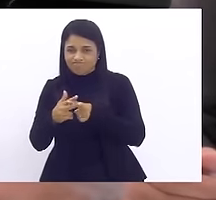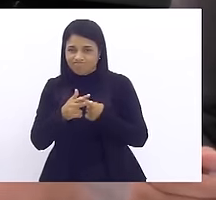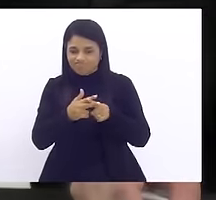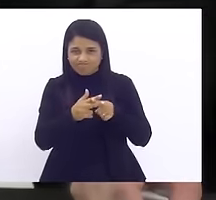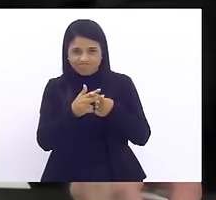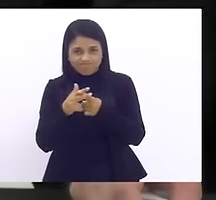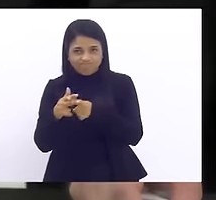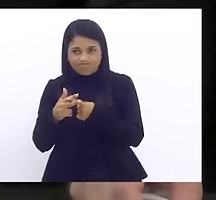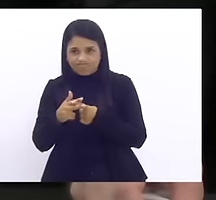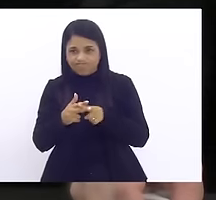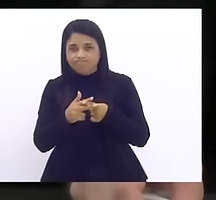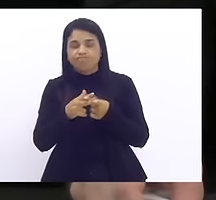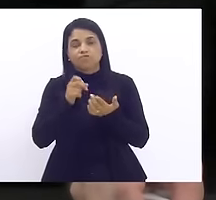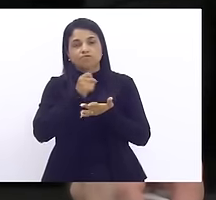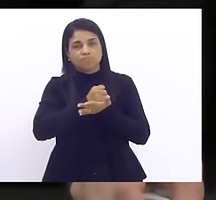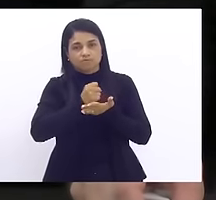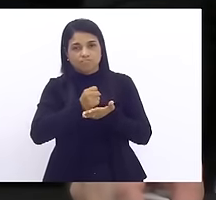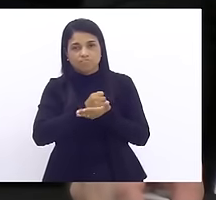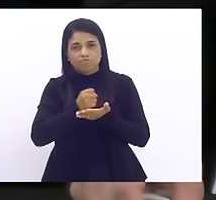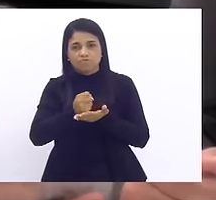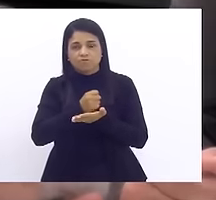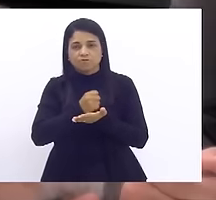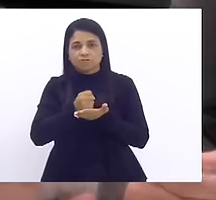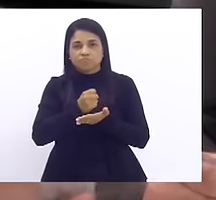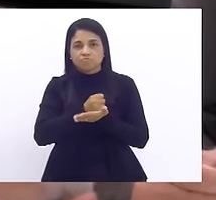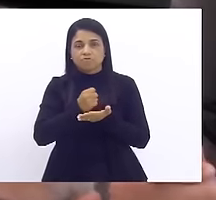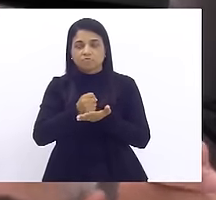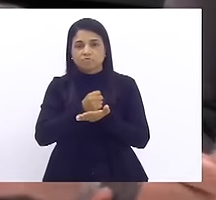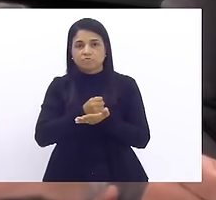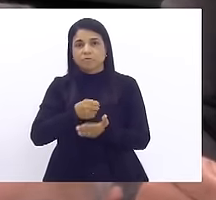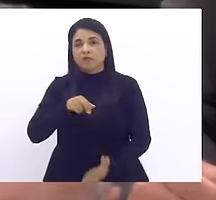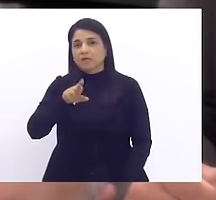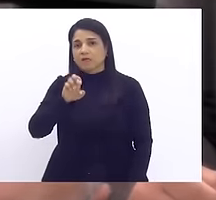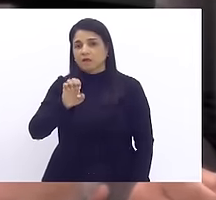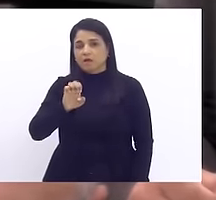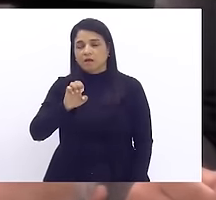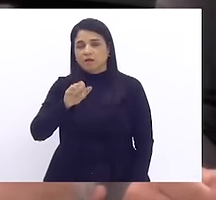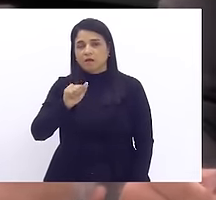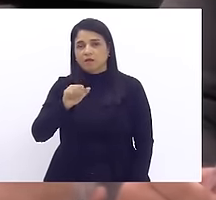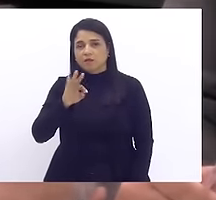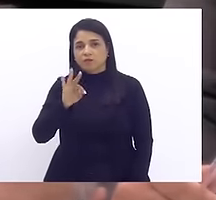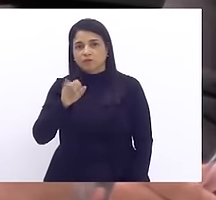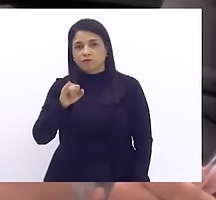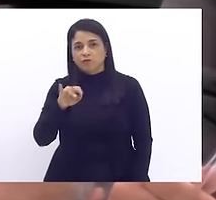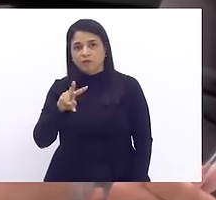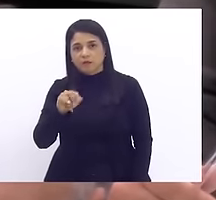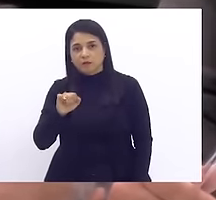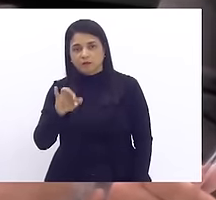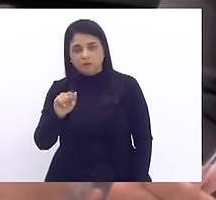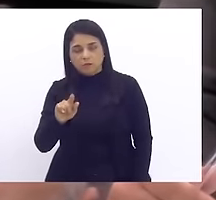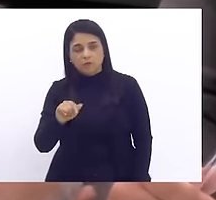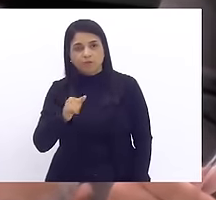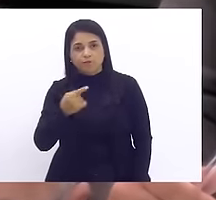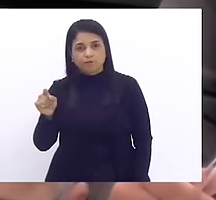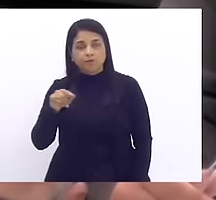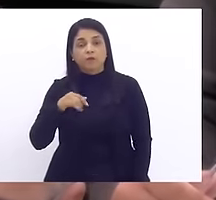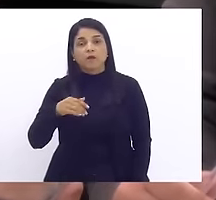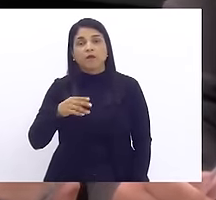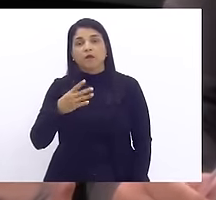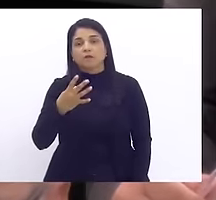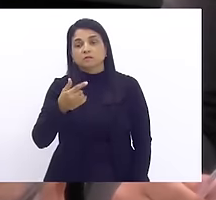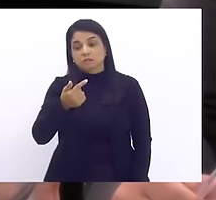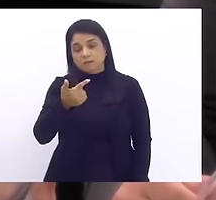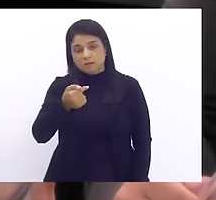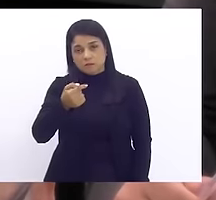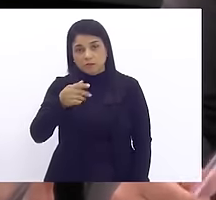lote descontrato E aí na ratificação O valor é 17 milhões o que dá